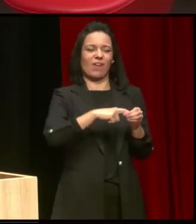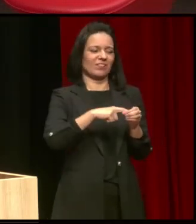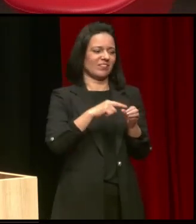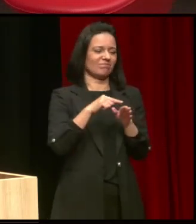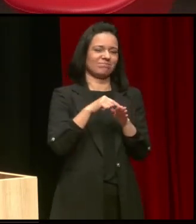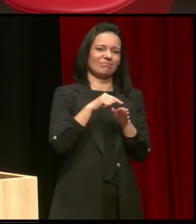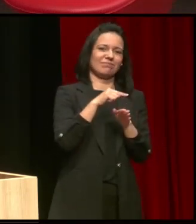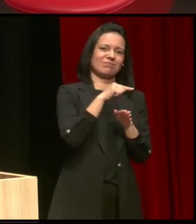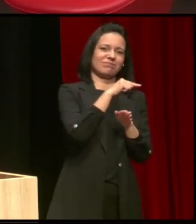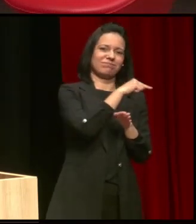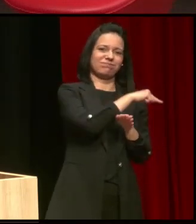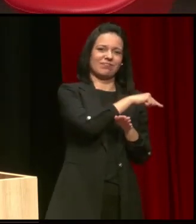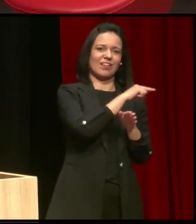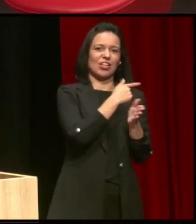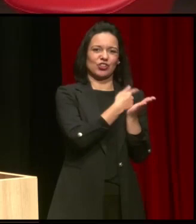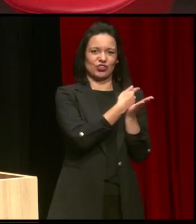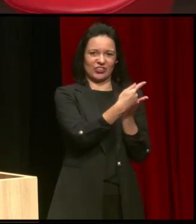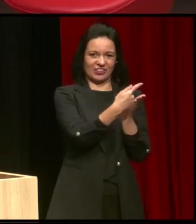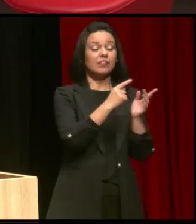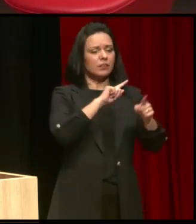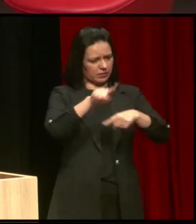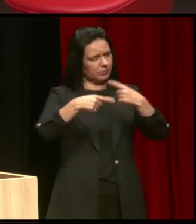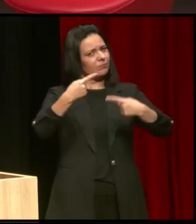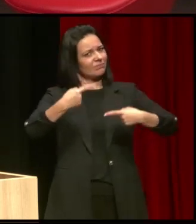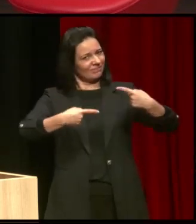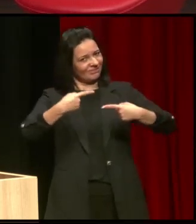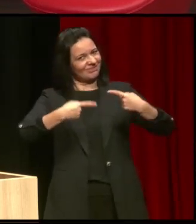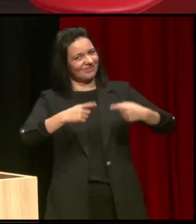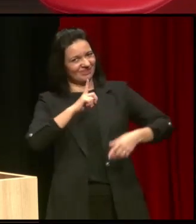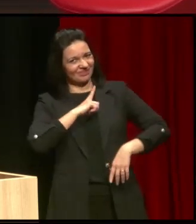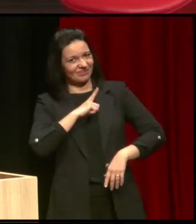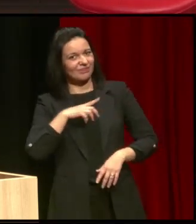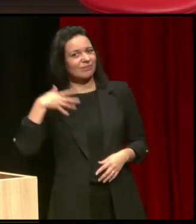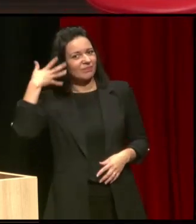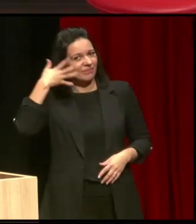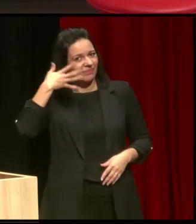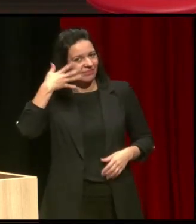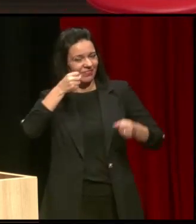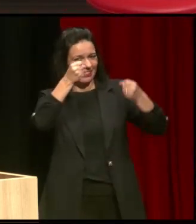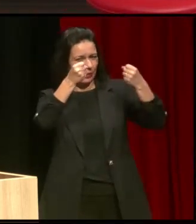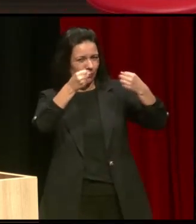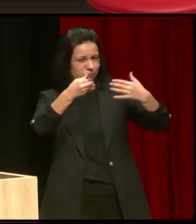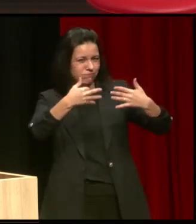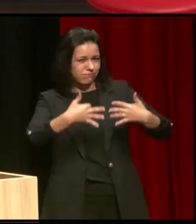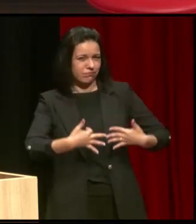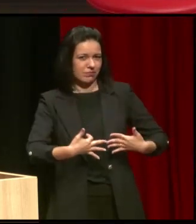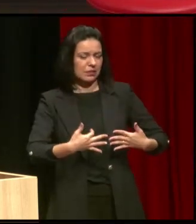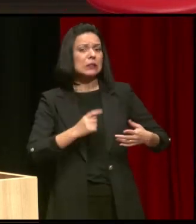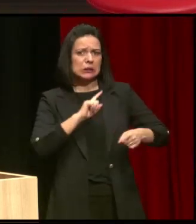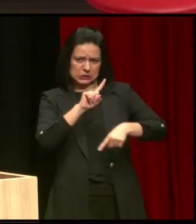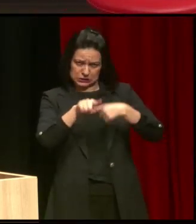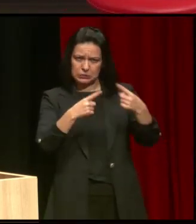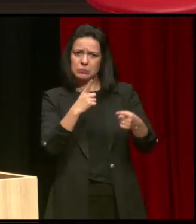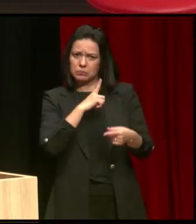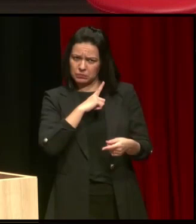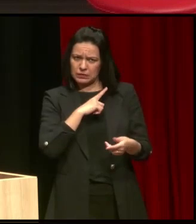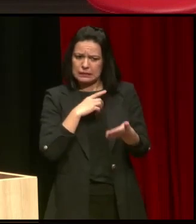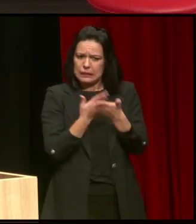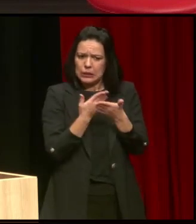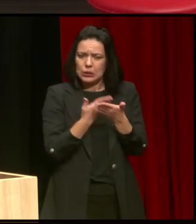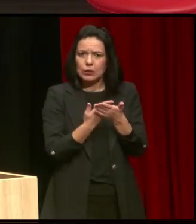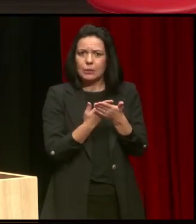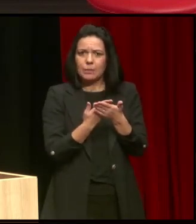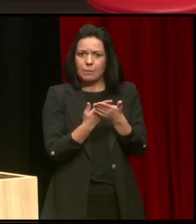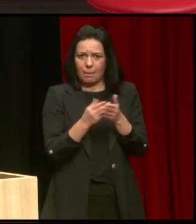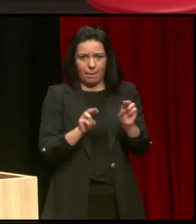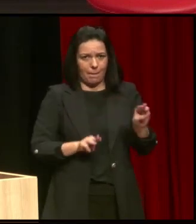pecado. Nós vamos discutir mais isso daqui a pouco, mas só para vocês entenderem, eu vou falar sobre esse texto mais de uma hora depois, quase, só sobre